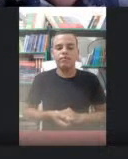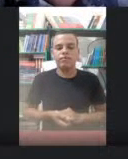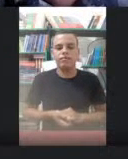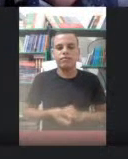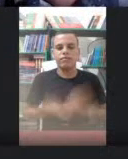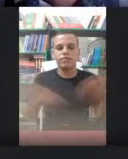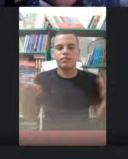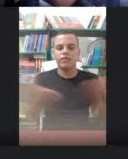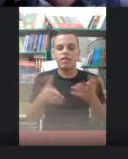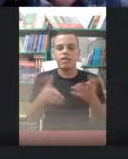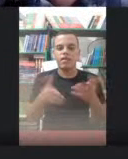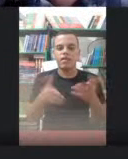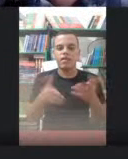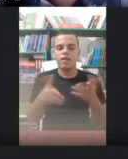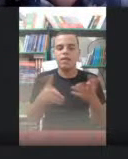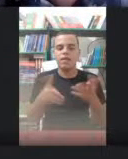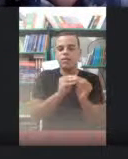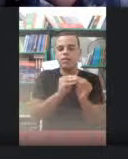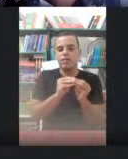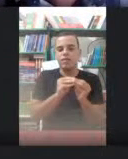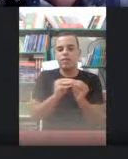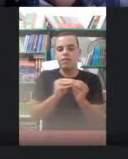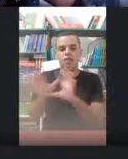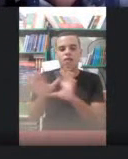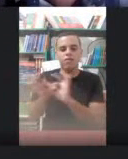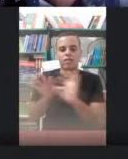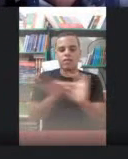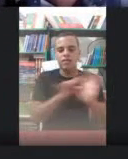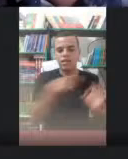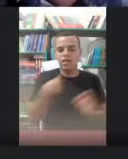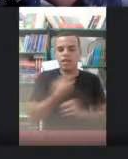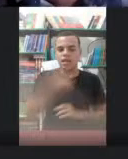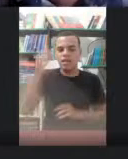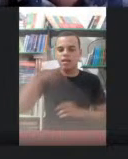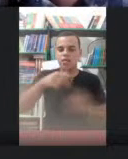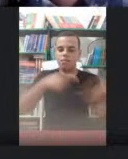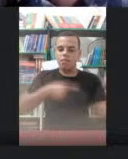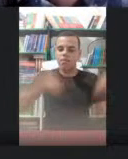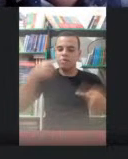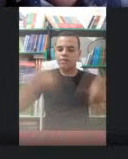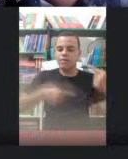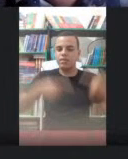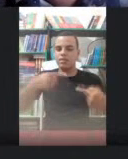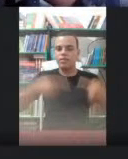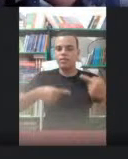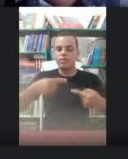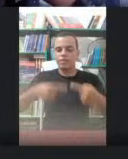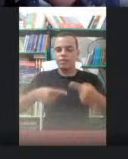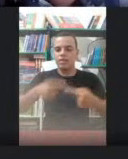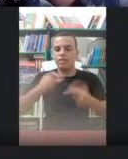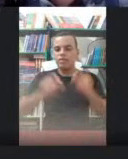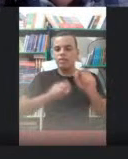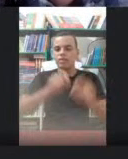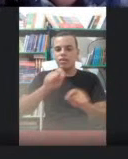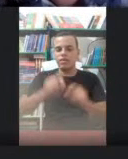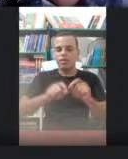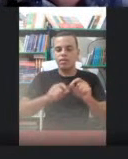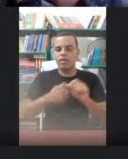contexto nosso, essa política ela vem tentar diminuir também uma questão